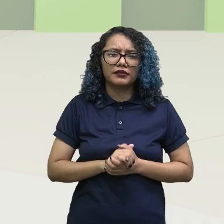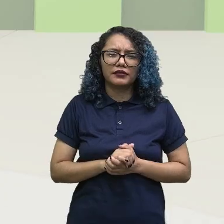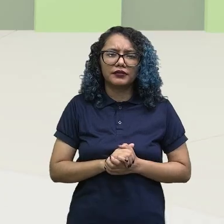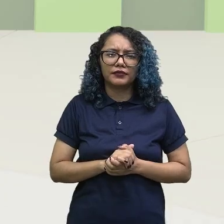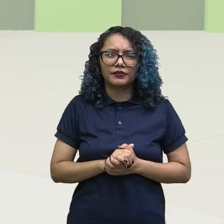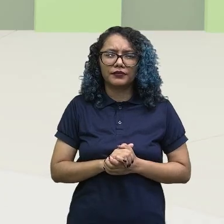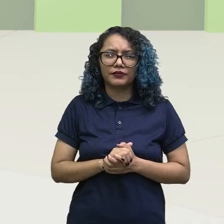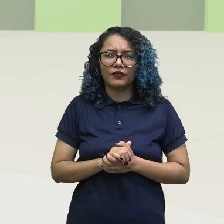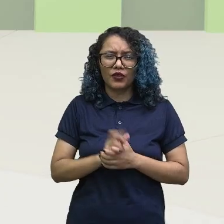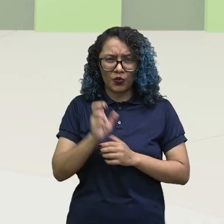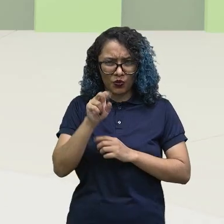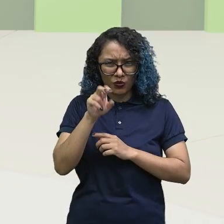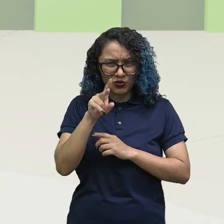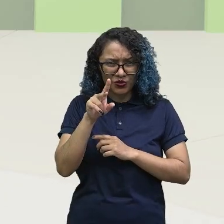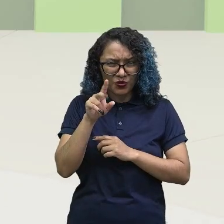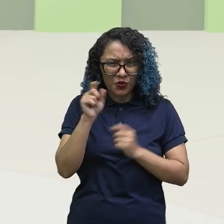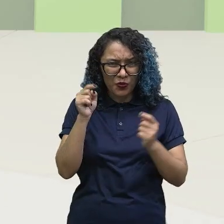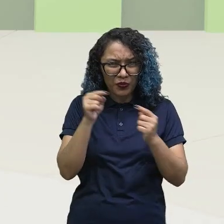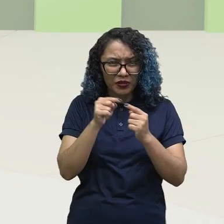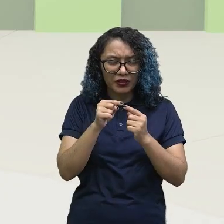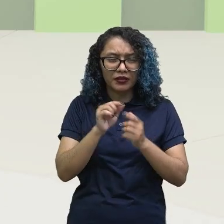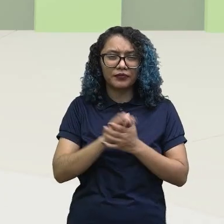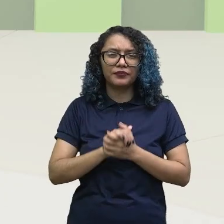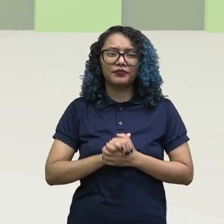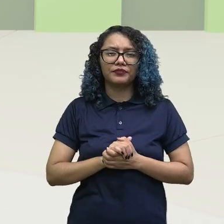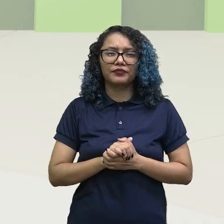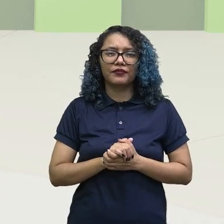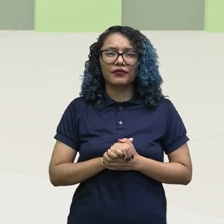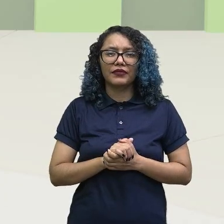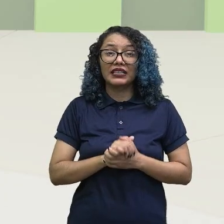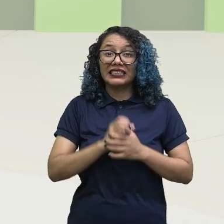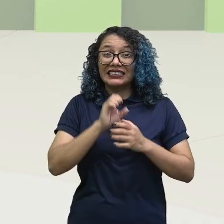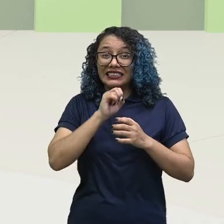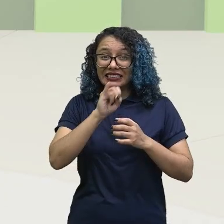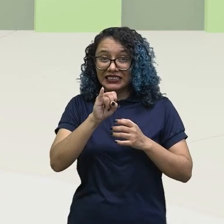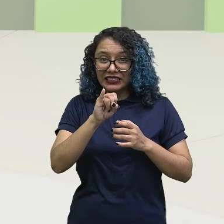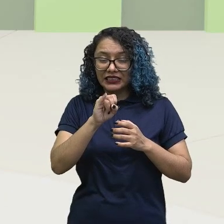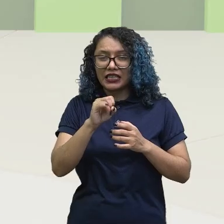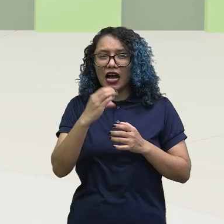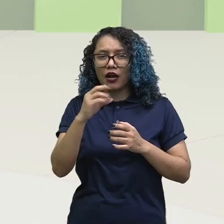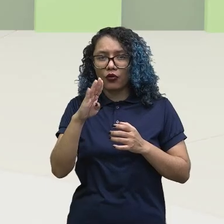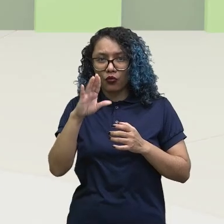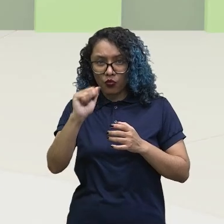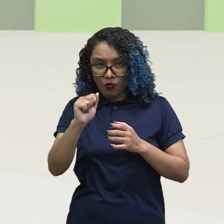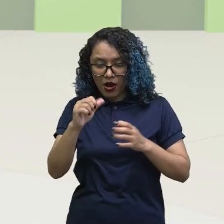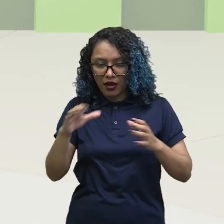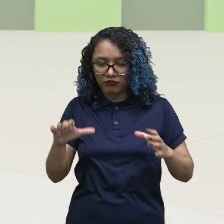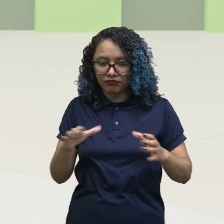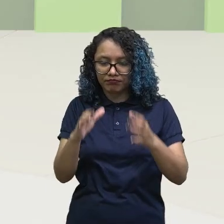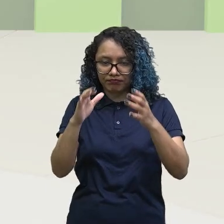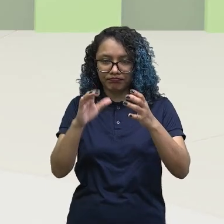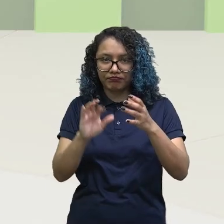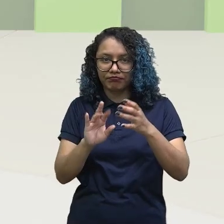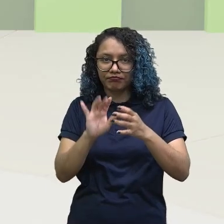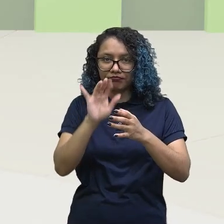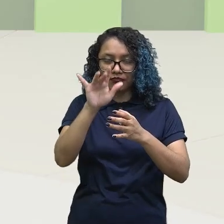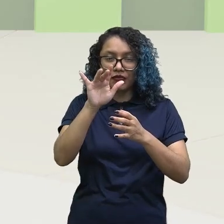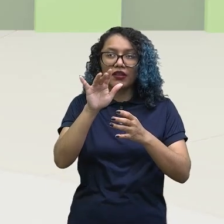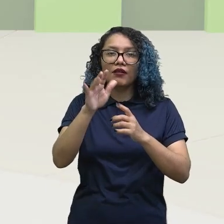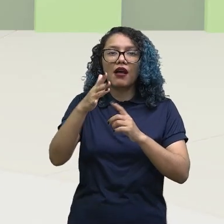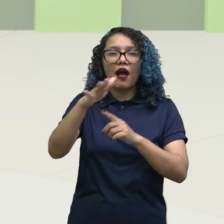tóxico? No caso, quando é jogado pela cuba, ele é espalhado no ambiente. Então a gente tem que ter cuidado